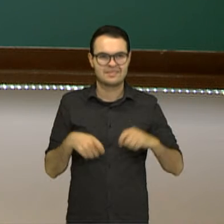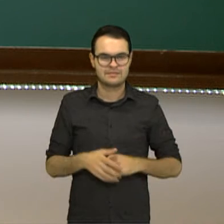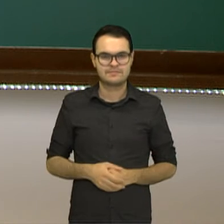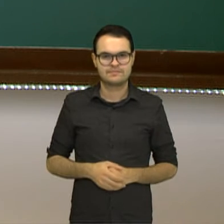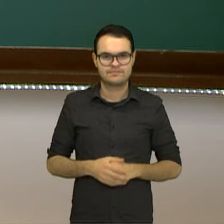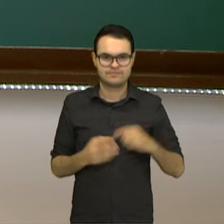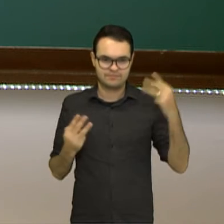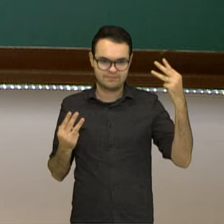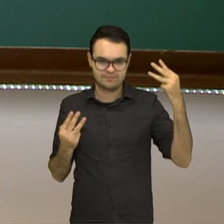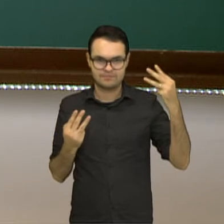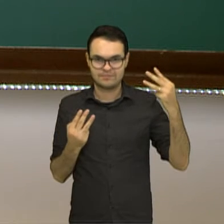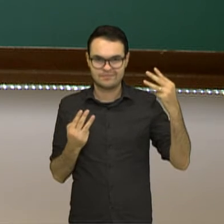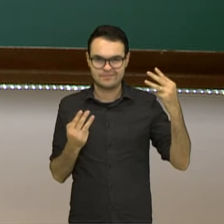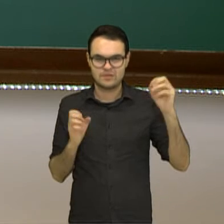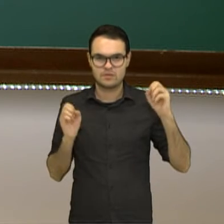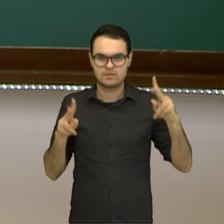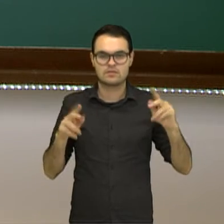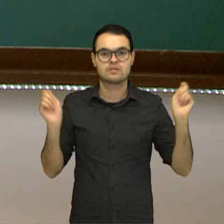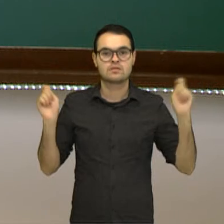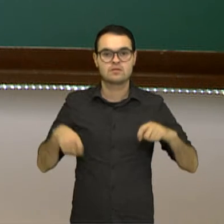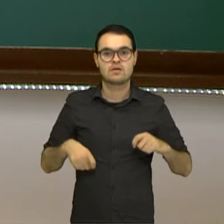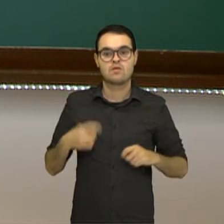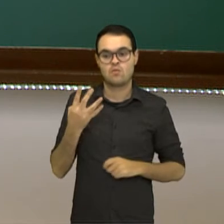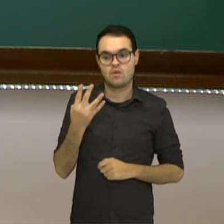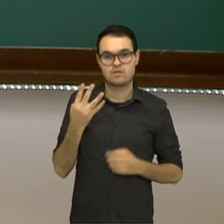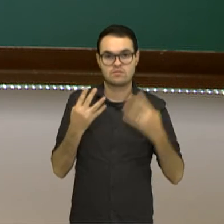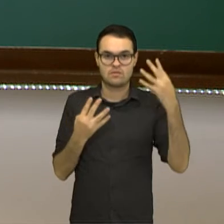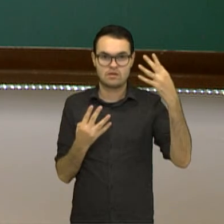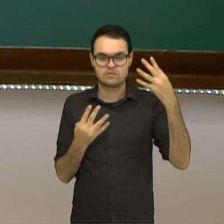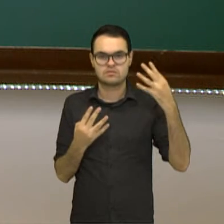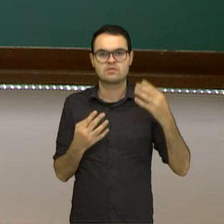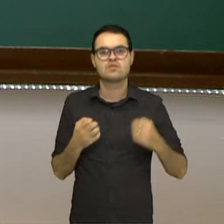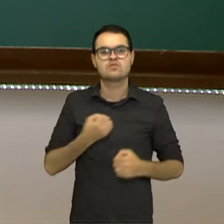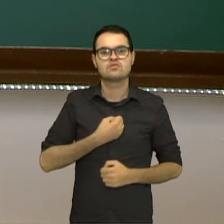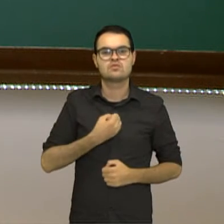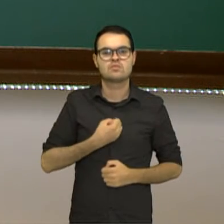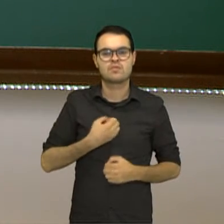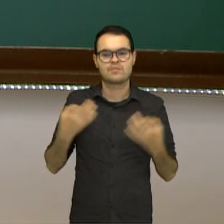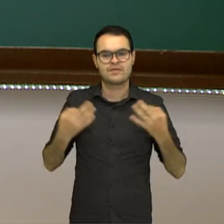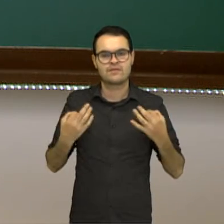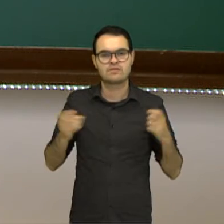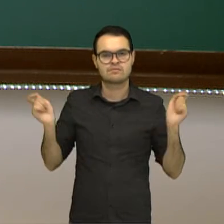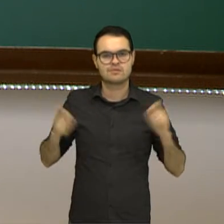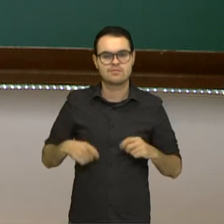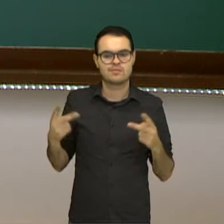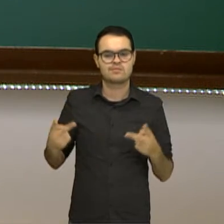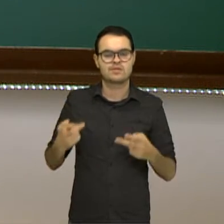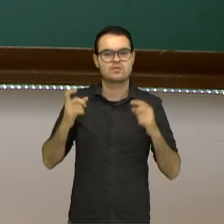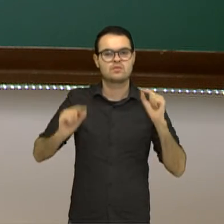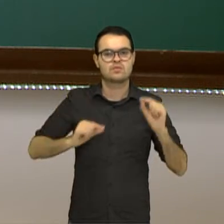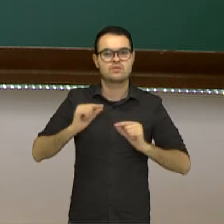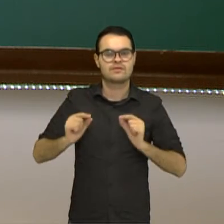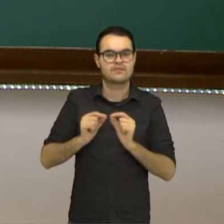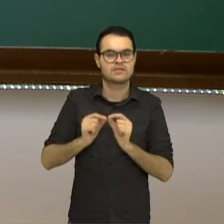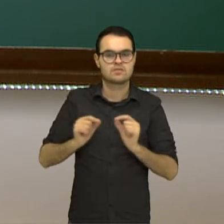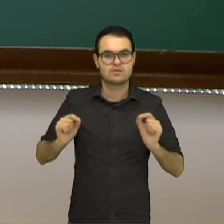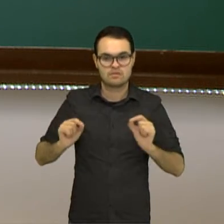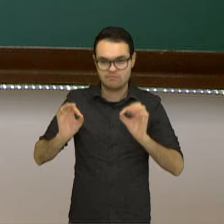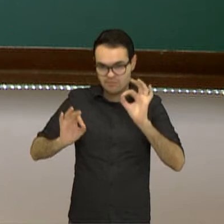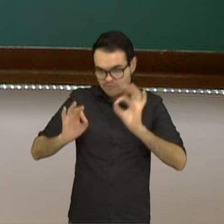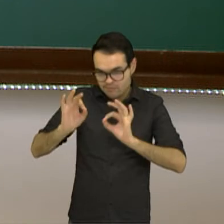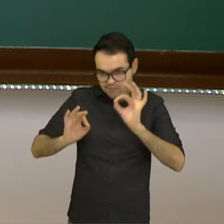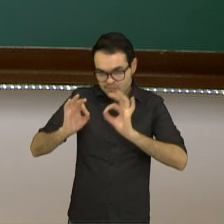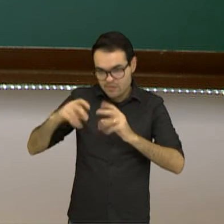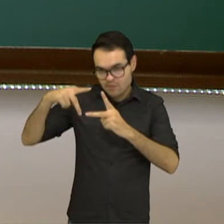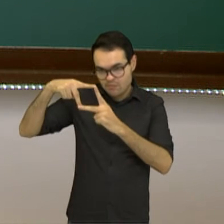daria 16, certo? Então, números quadrados perfeitos são aqueles que a gente consegue fazer o quê?